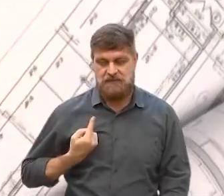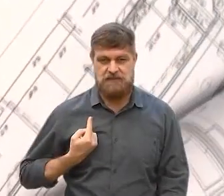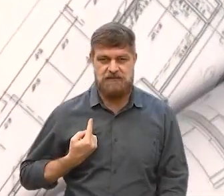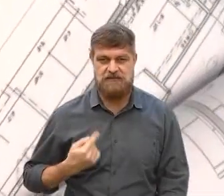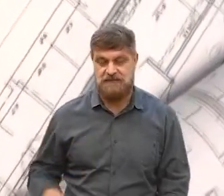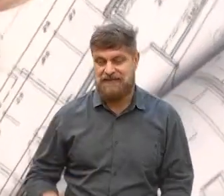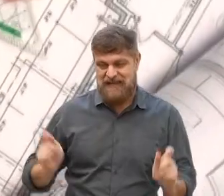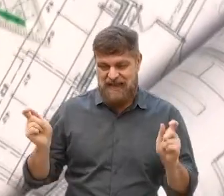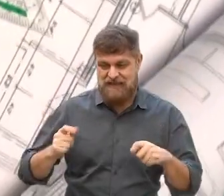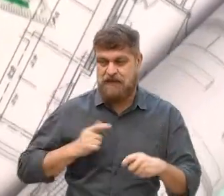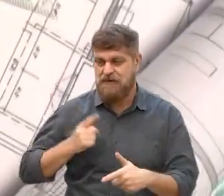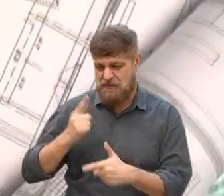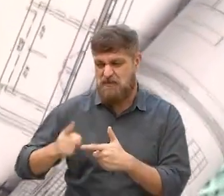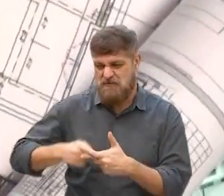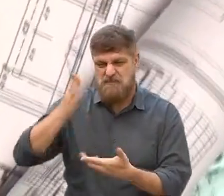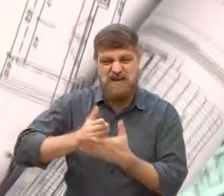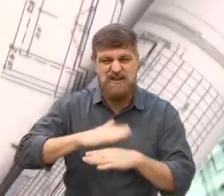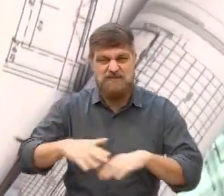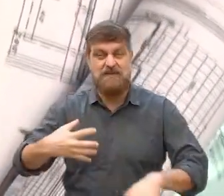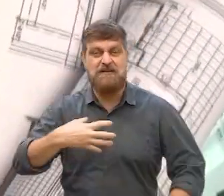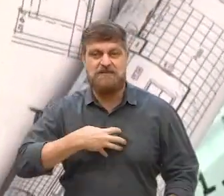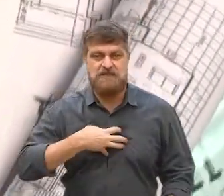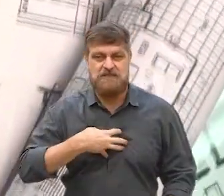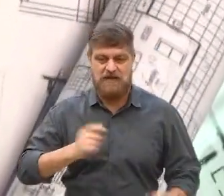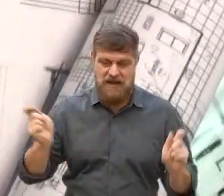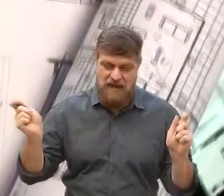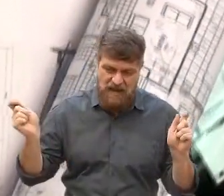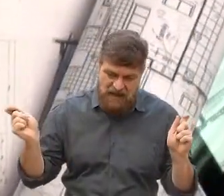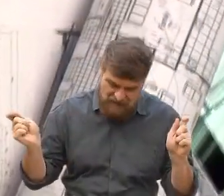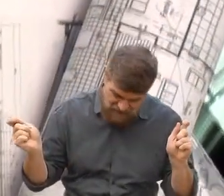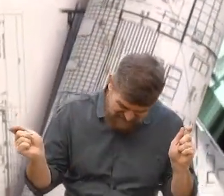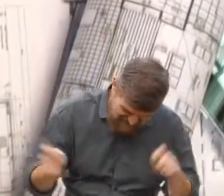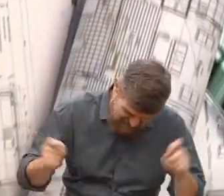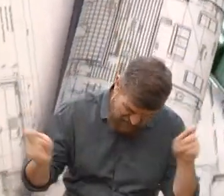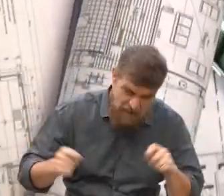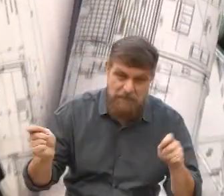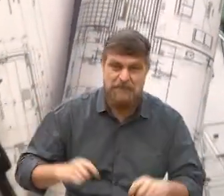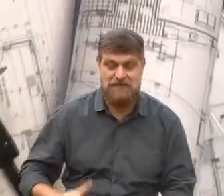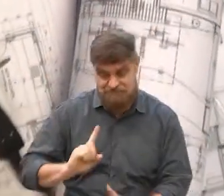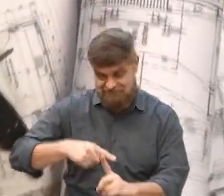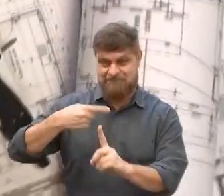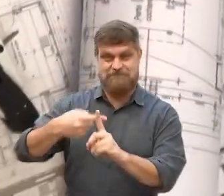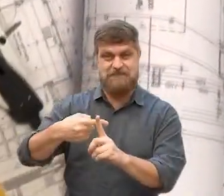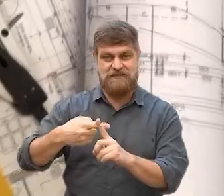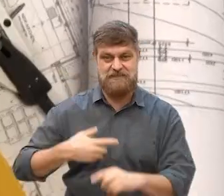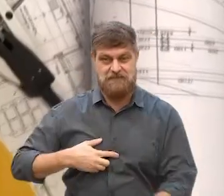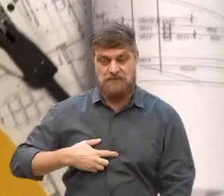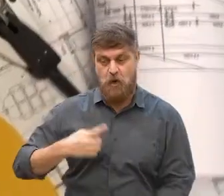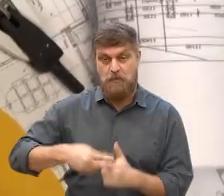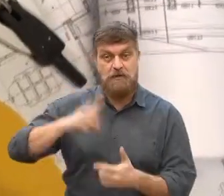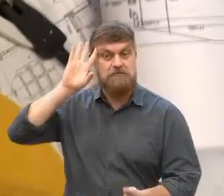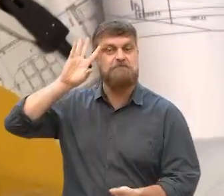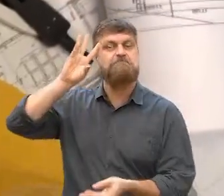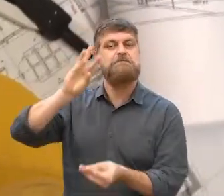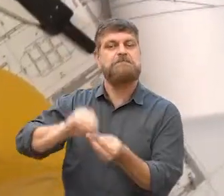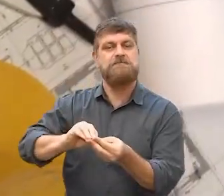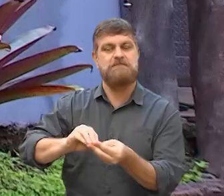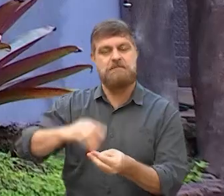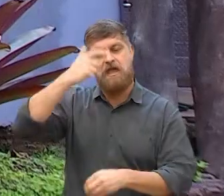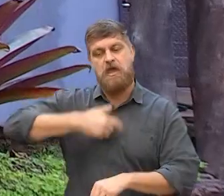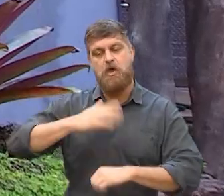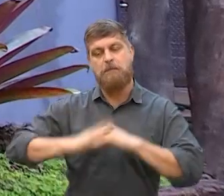têm funcionários. A maior parte dos empreendimentos estão no mercado há mais de 10 anos e possuem um